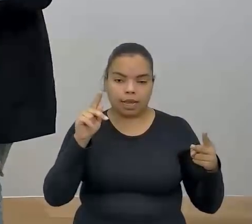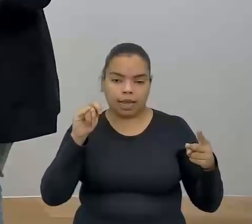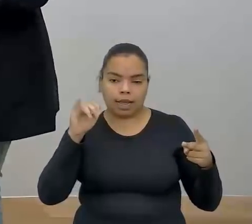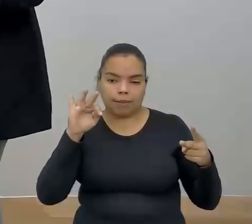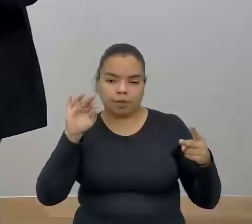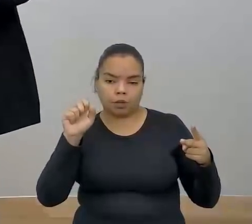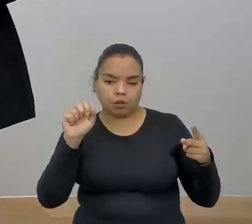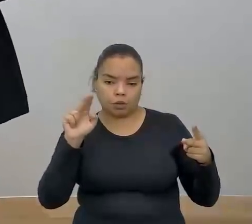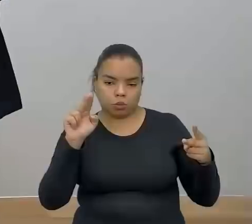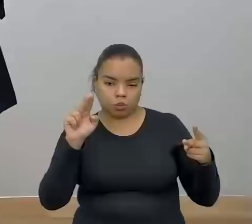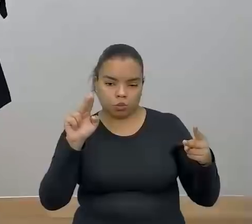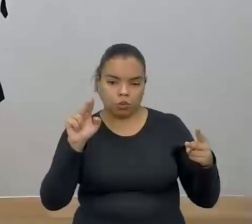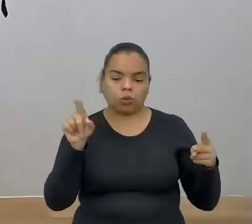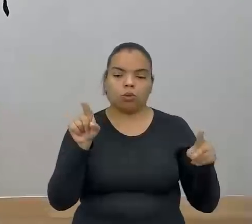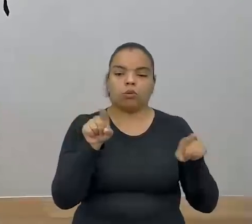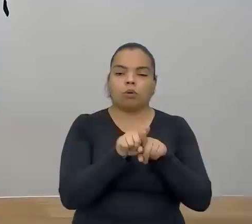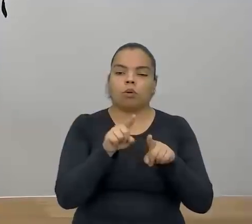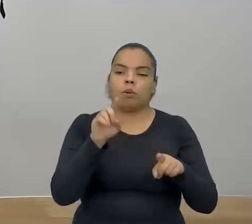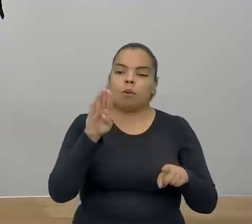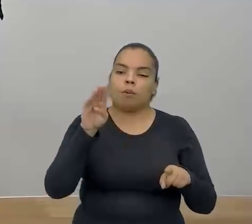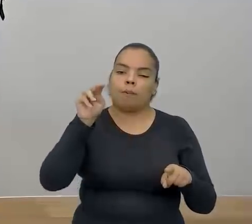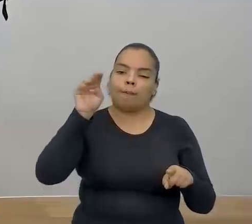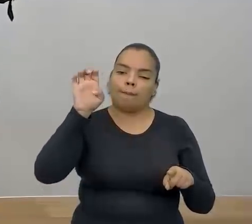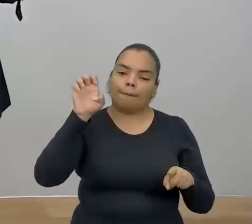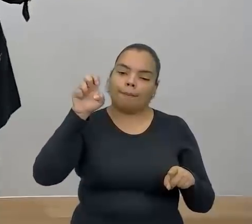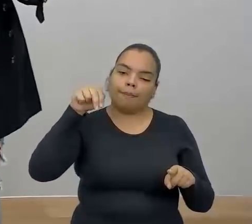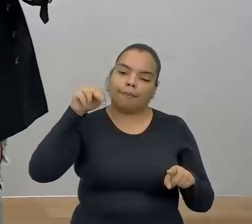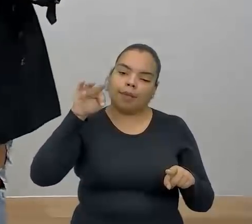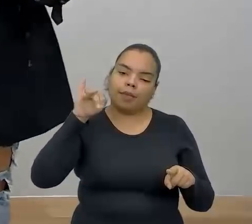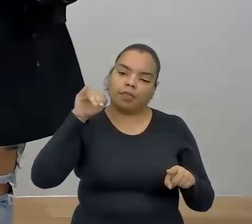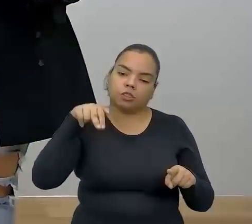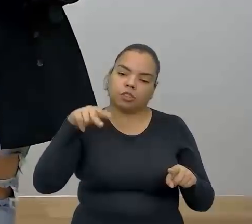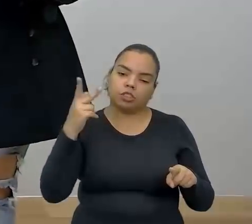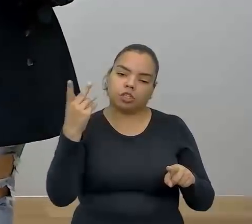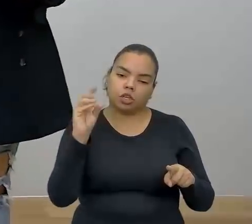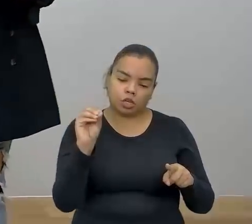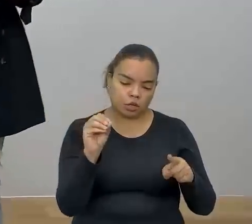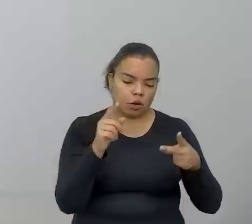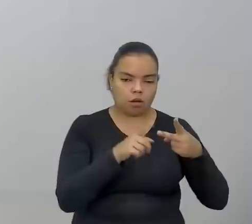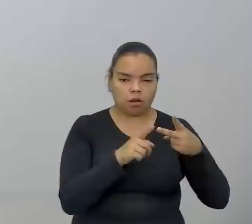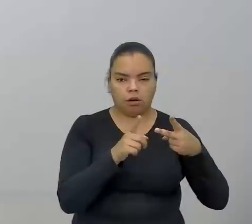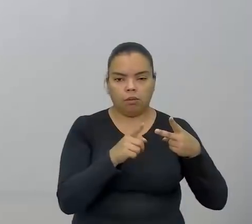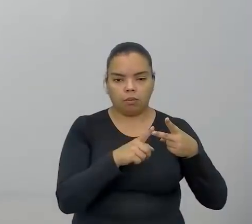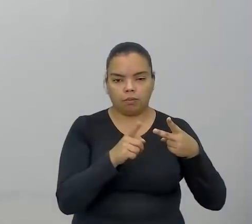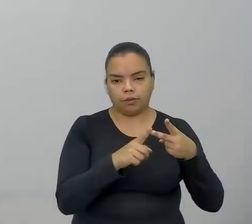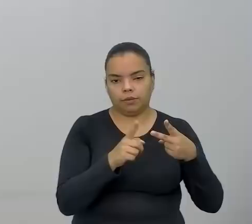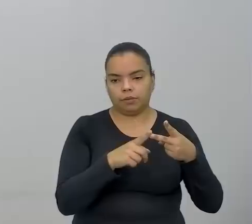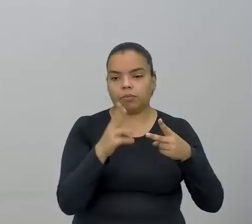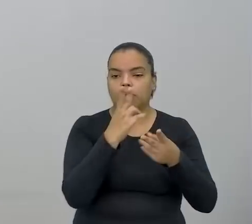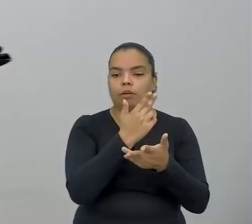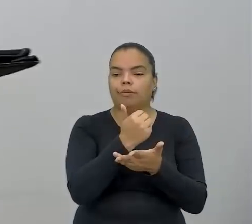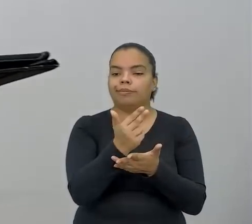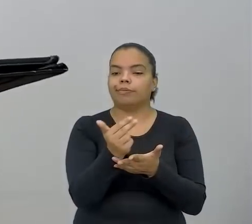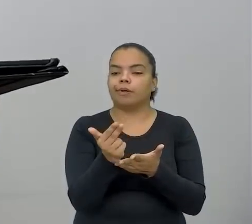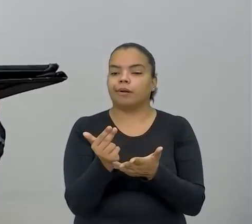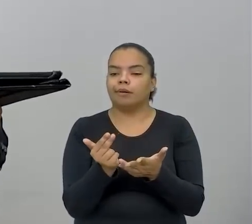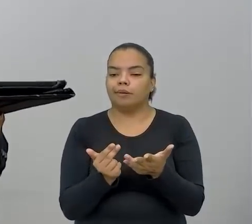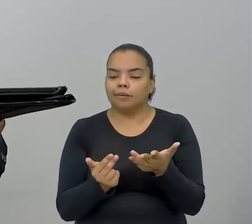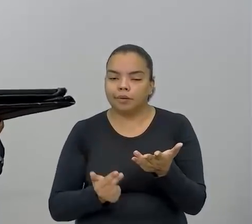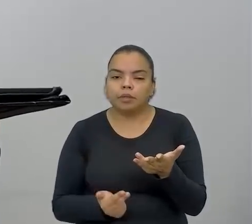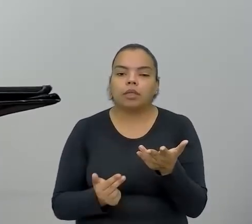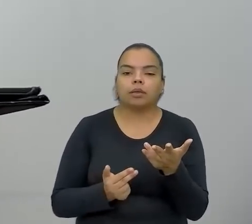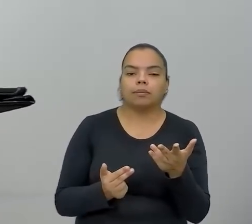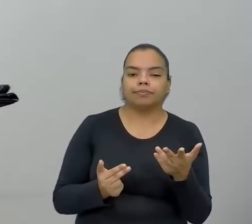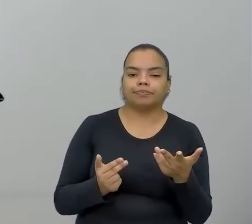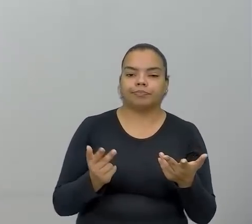pessoas falando de traição, outras falando que era apenas o ponto de vista dele, e agora a gente podendo falar também, observar